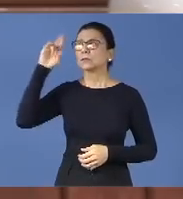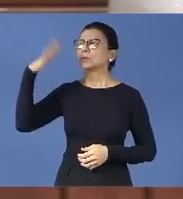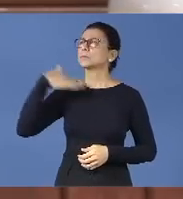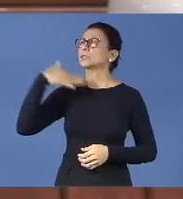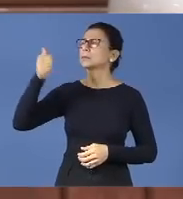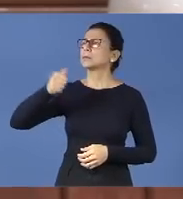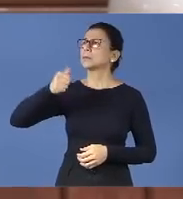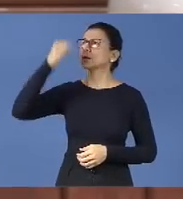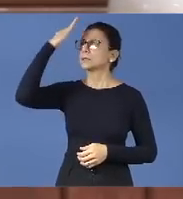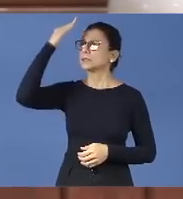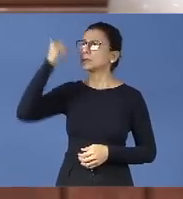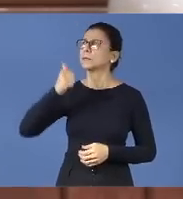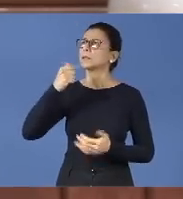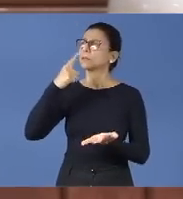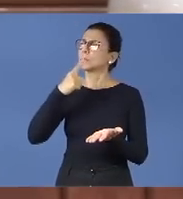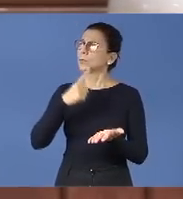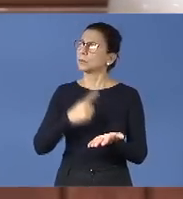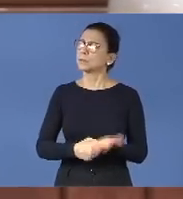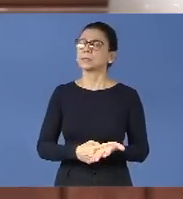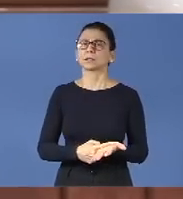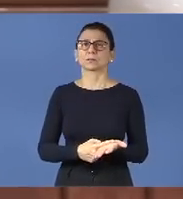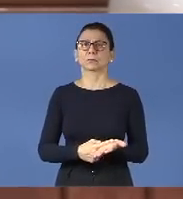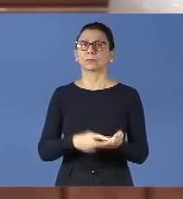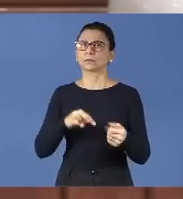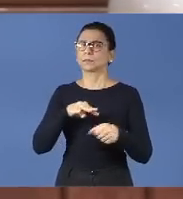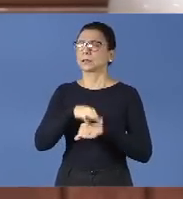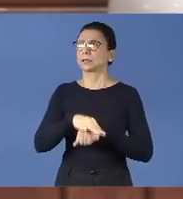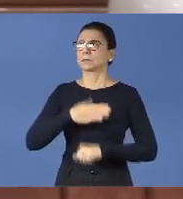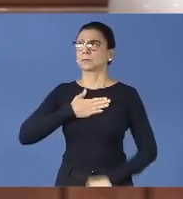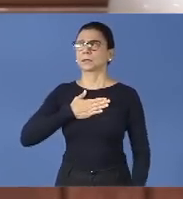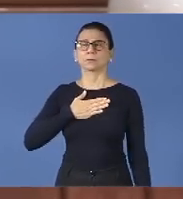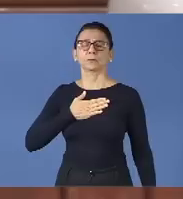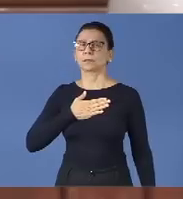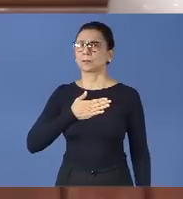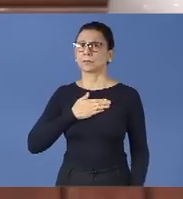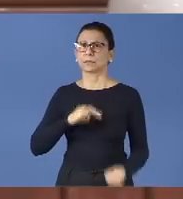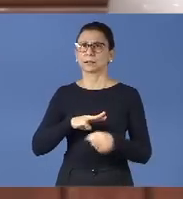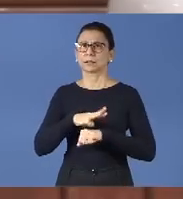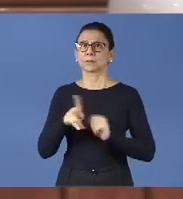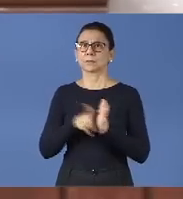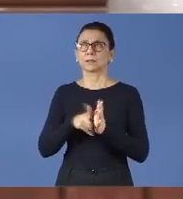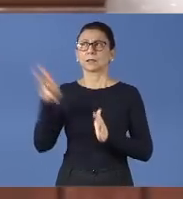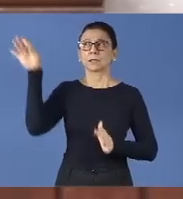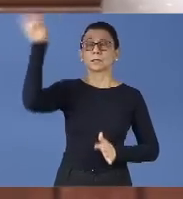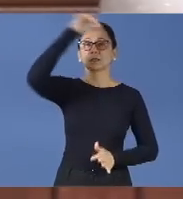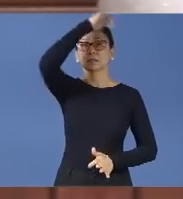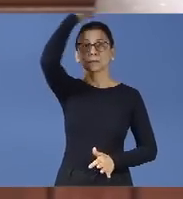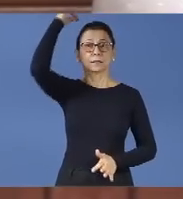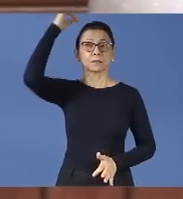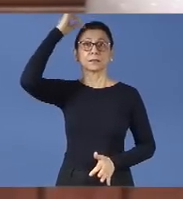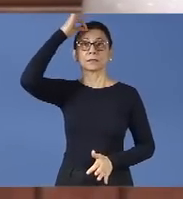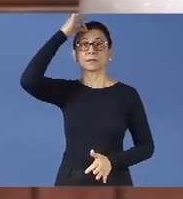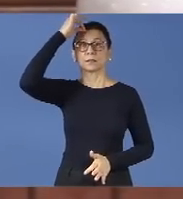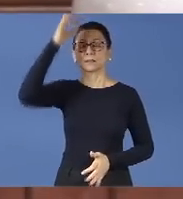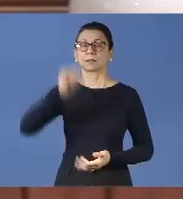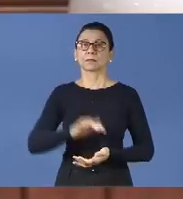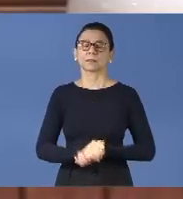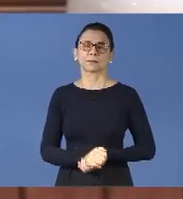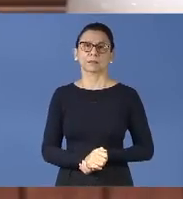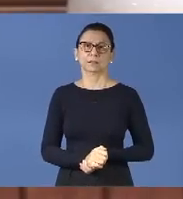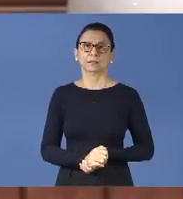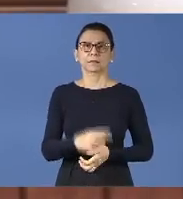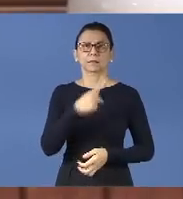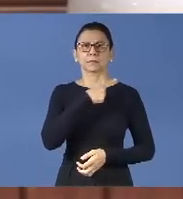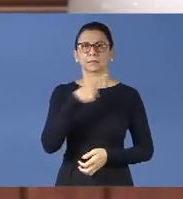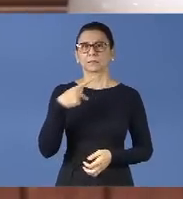disso, que não era, o ministério não é meu, o ministério é do Espírito Santo. Pastor é título que